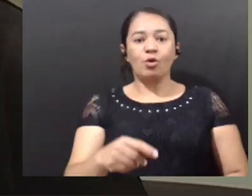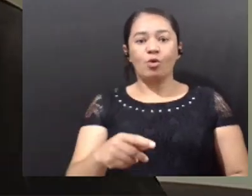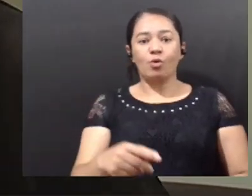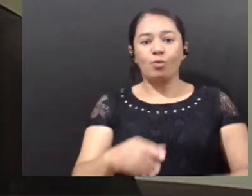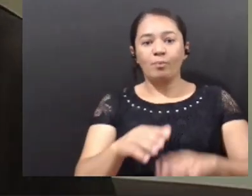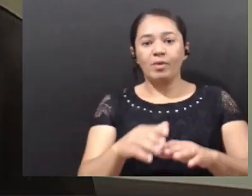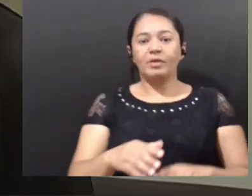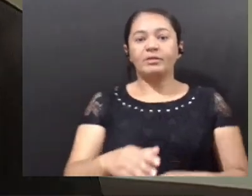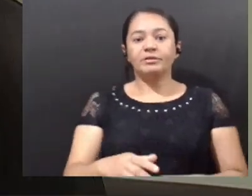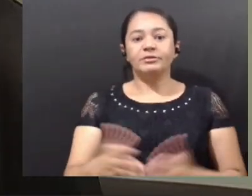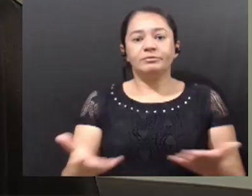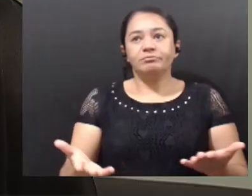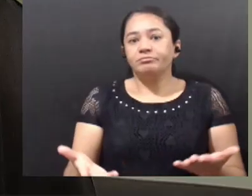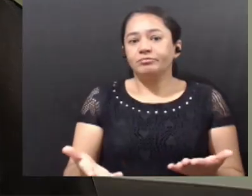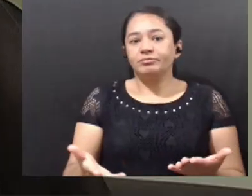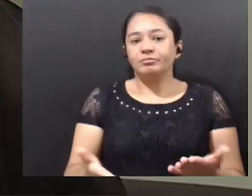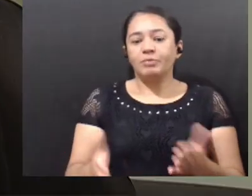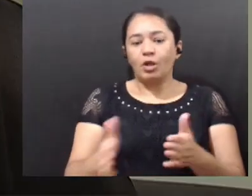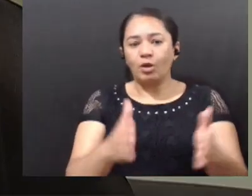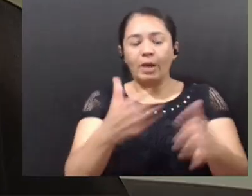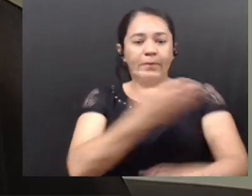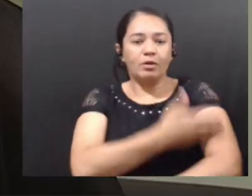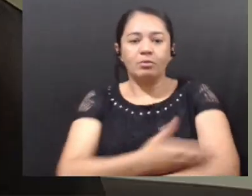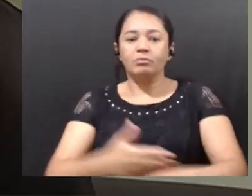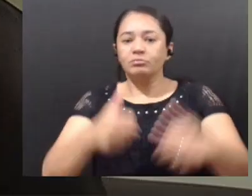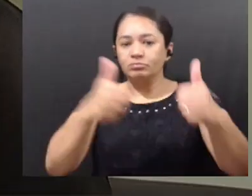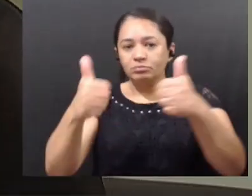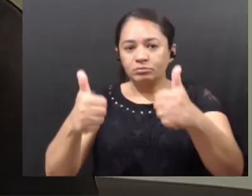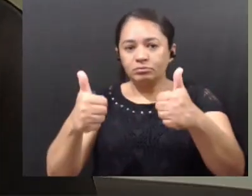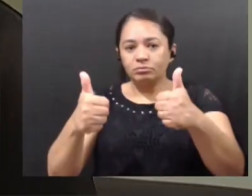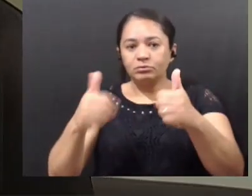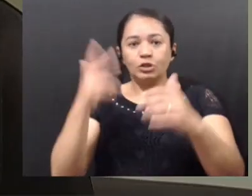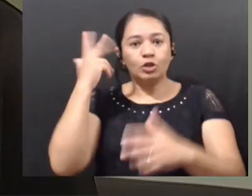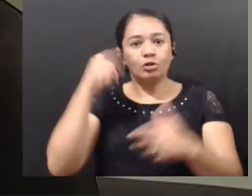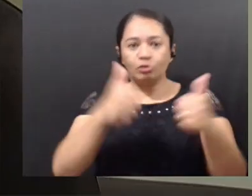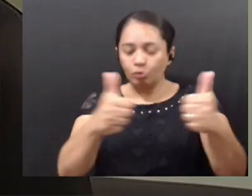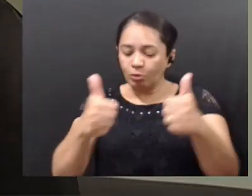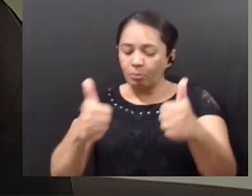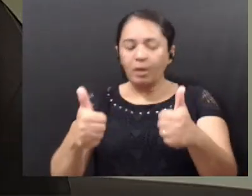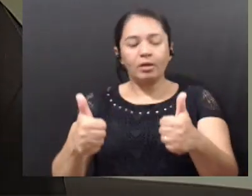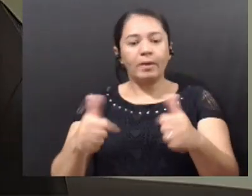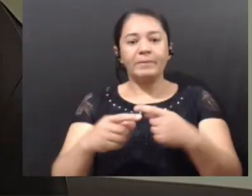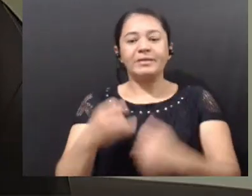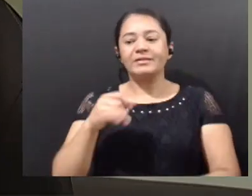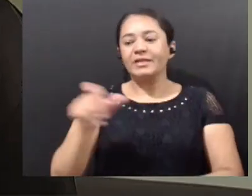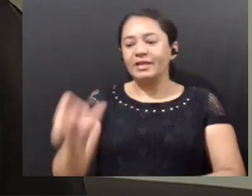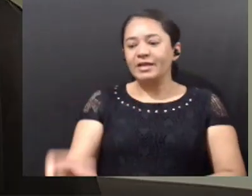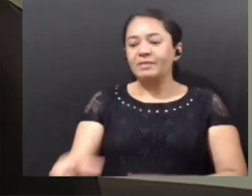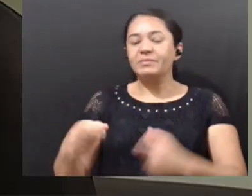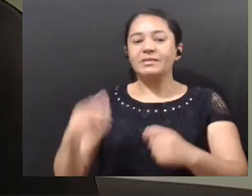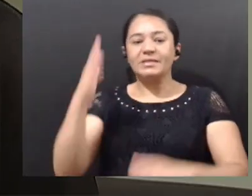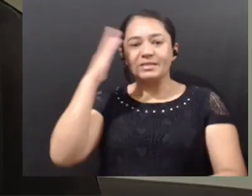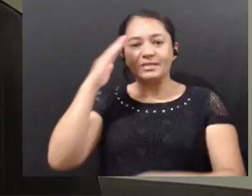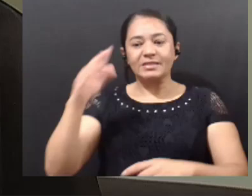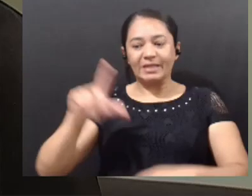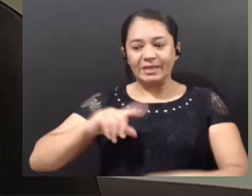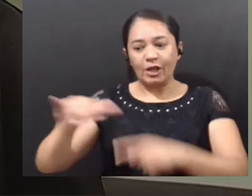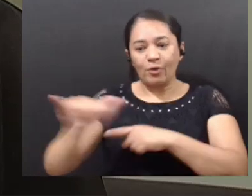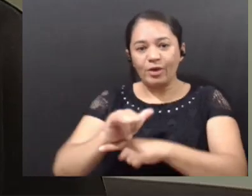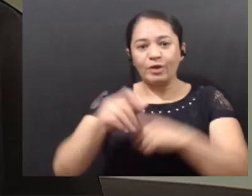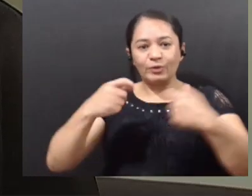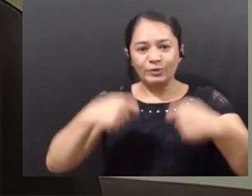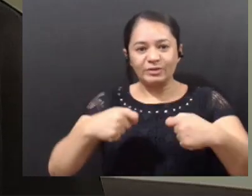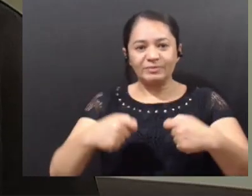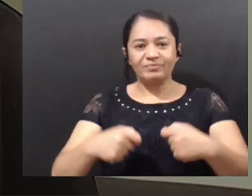previsibilidade, pelo caminho tradicional, que siga, tá tudo certo. Mas ele também precisa ter os recursos necessários caso ele decida e